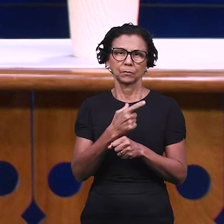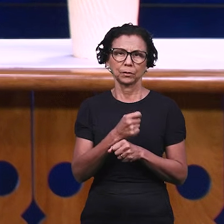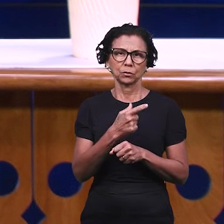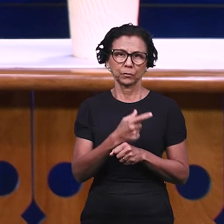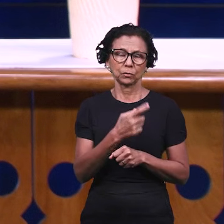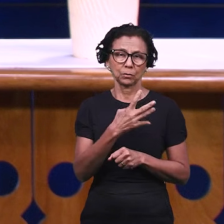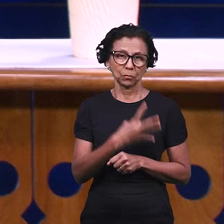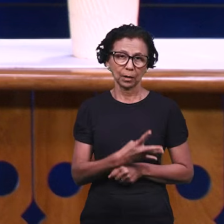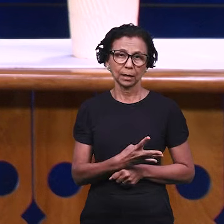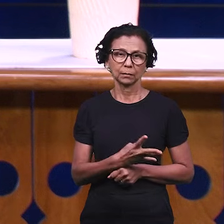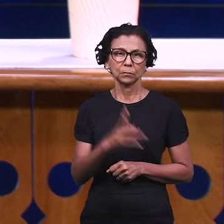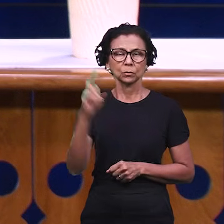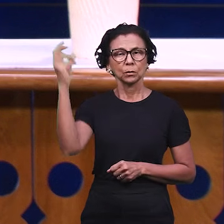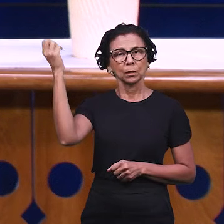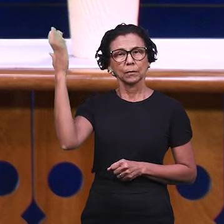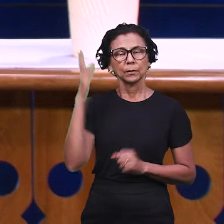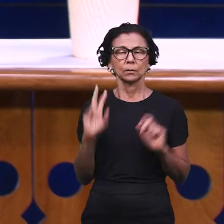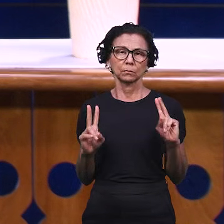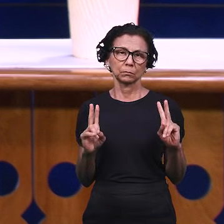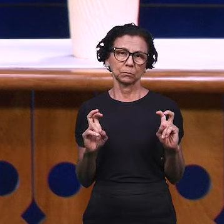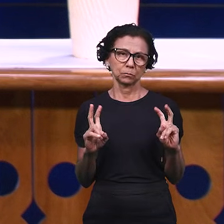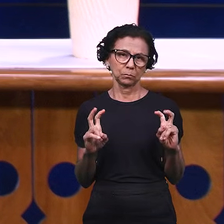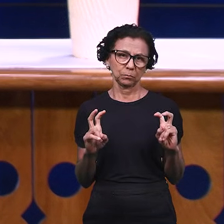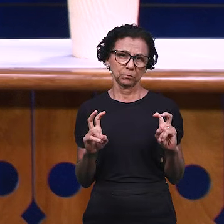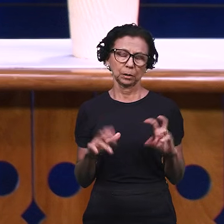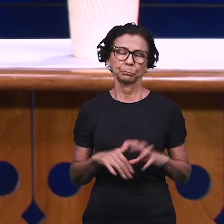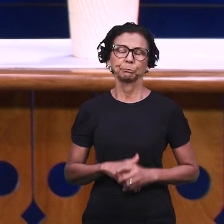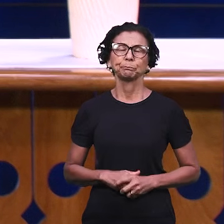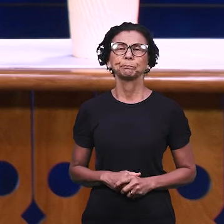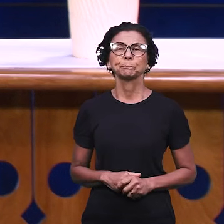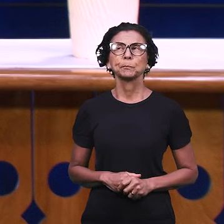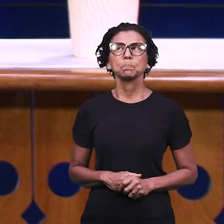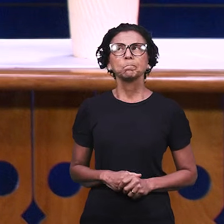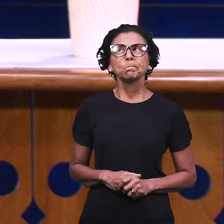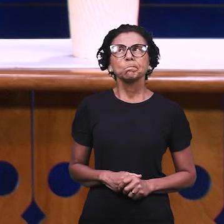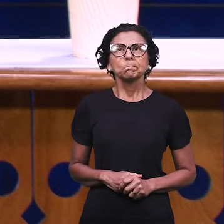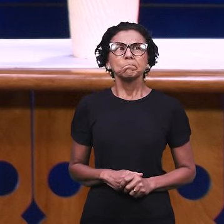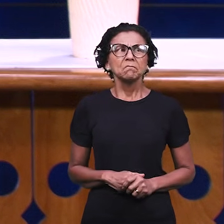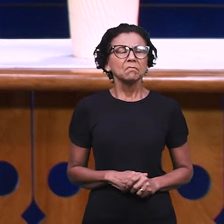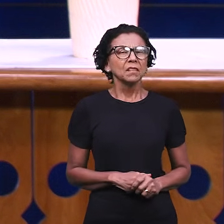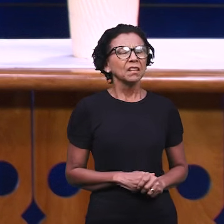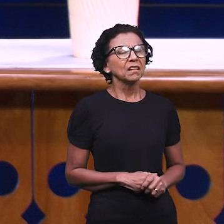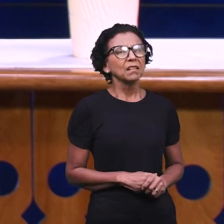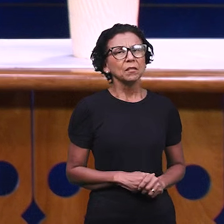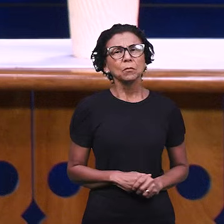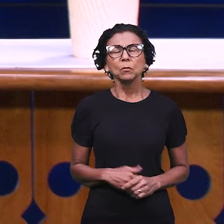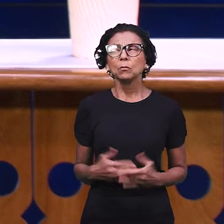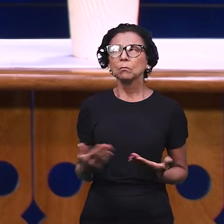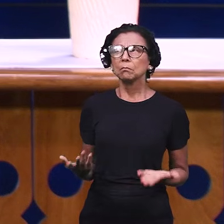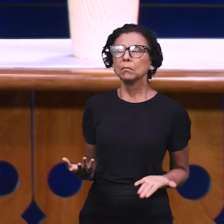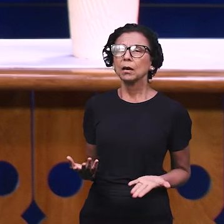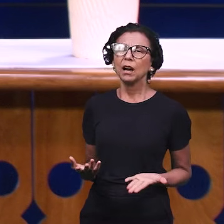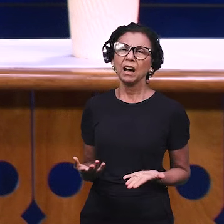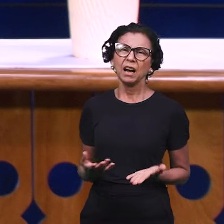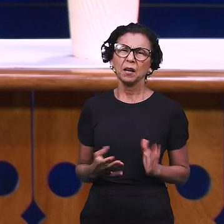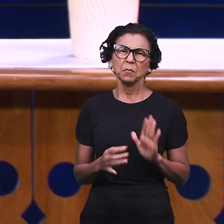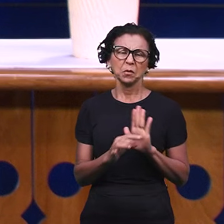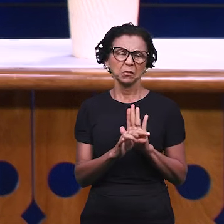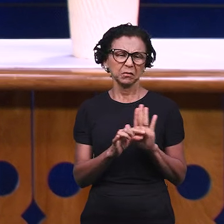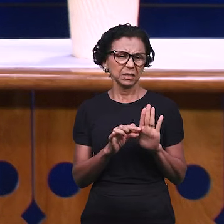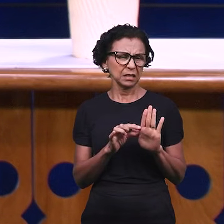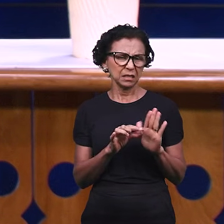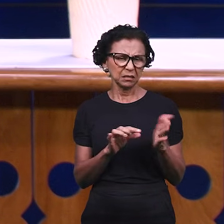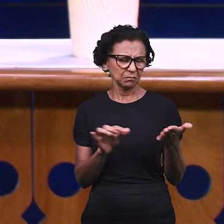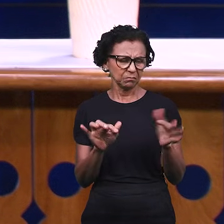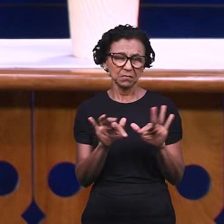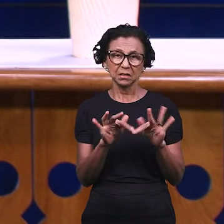É importante nós entendermos, quando o Senhor nos dá um lema, não é simplesmente um versículo para nós marcarmos